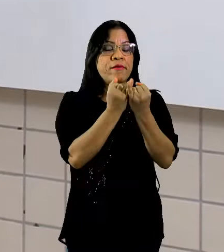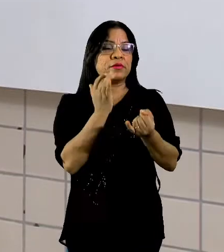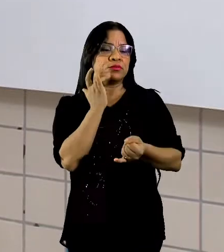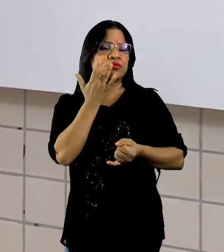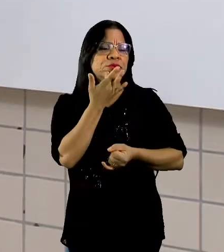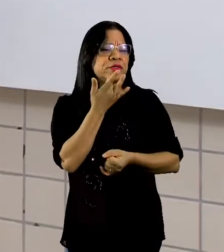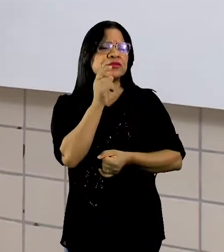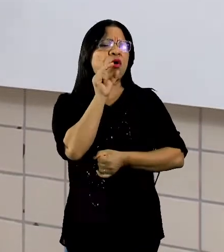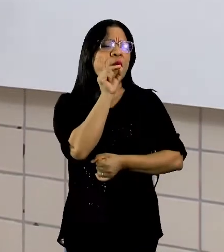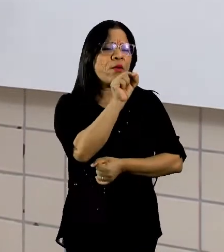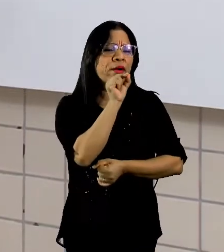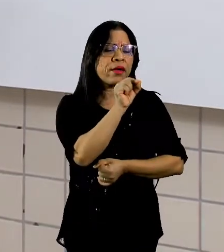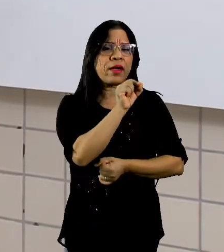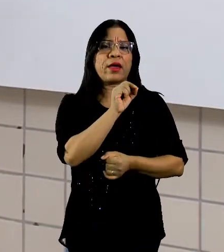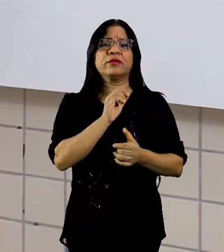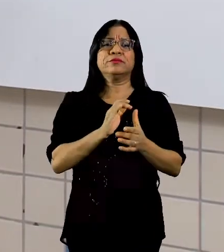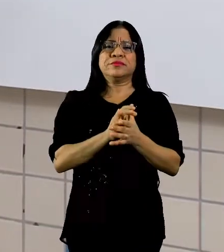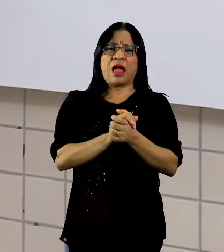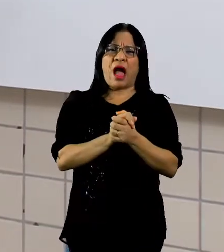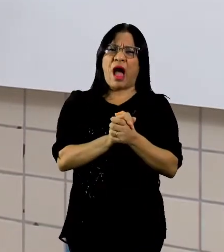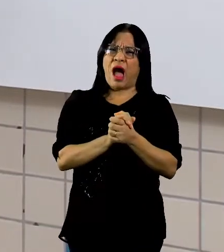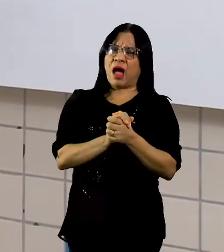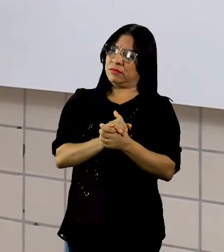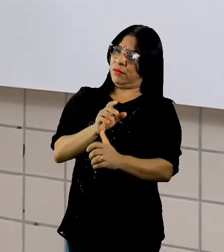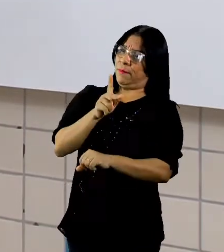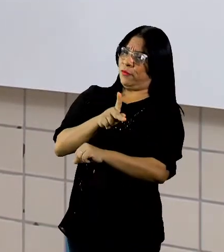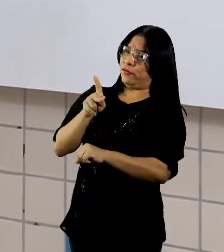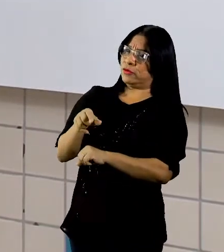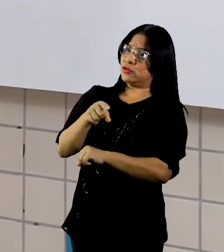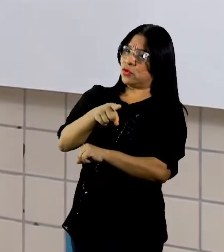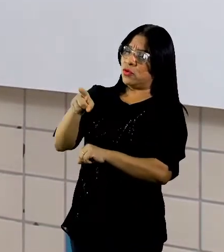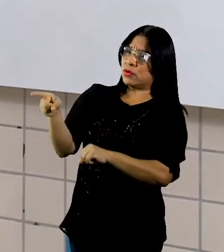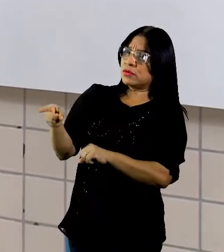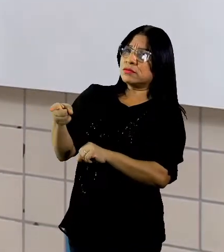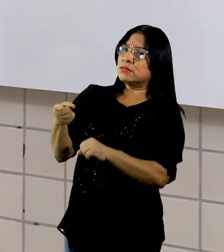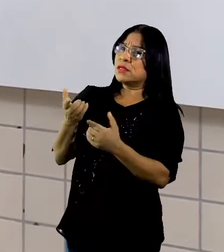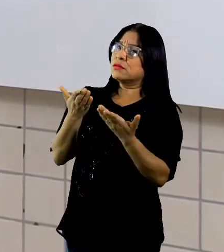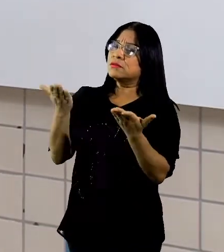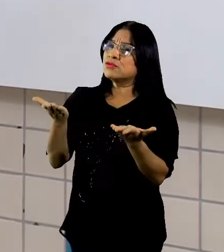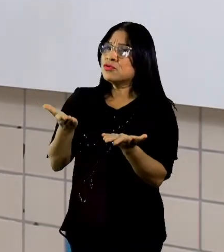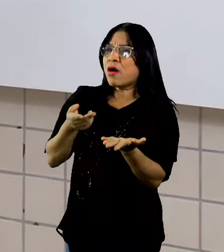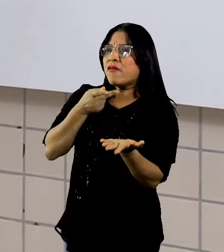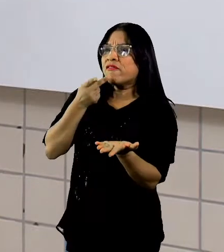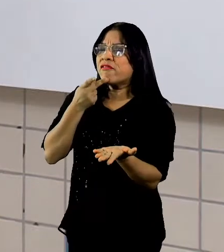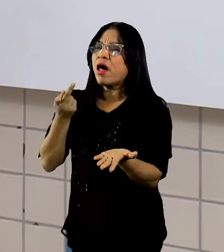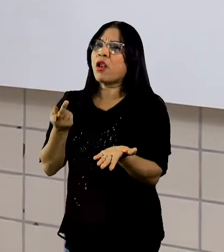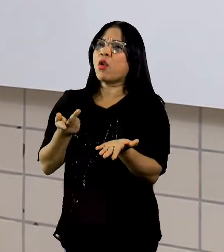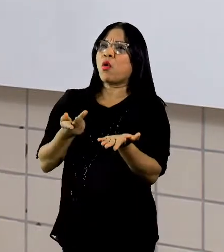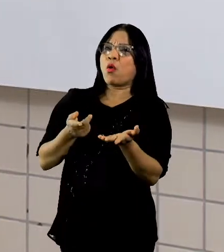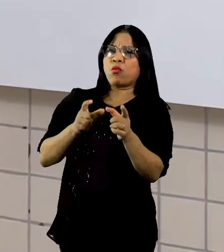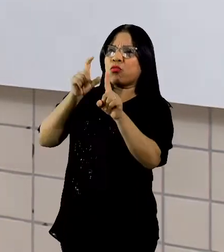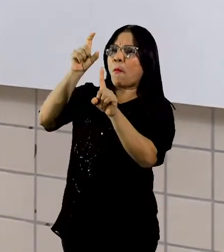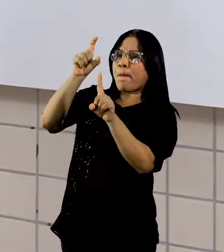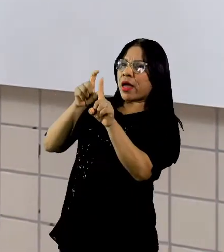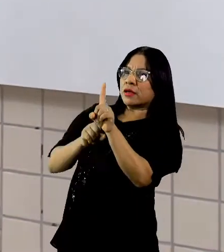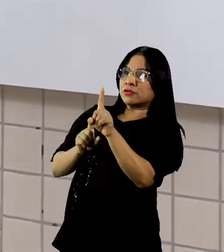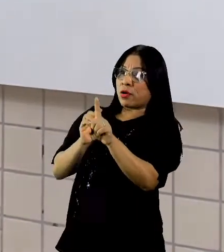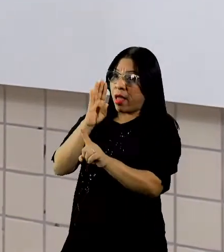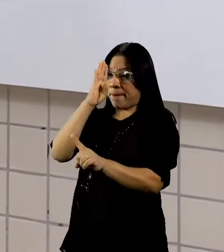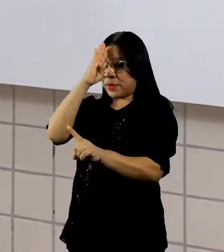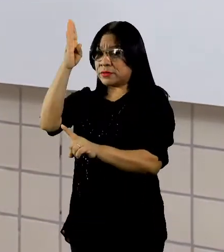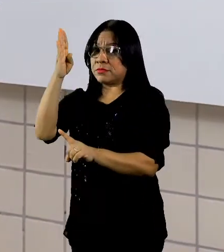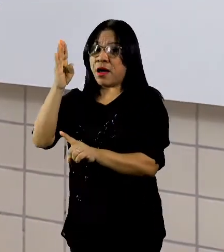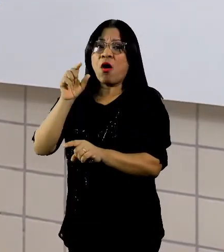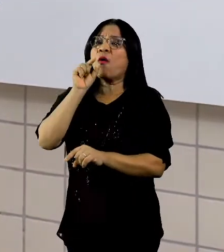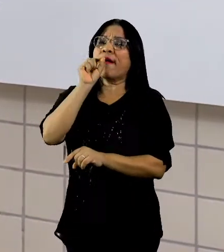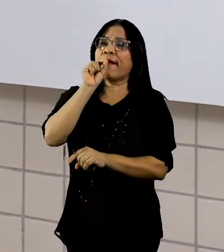de personagem protagonista. Personagem protagonista é o personagem principal, aquele que age ativamente em todos